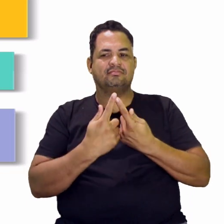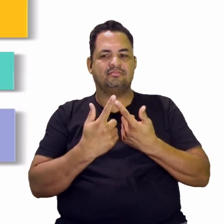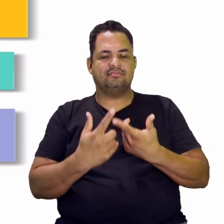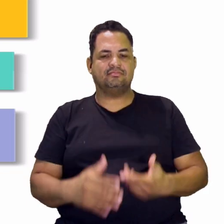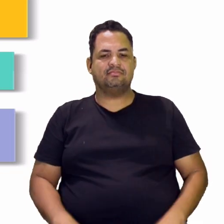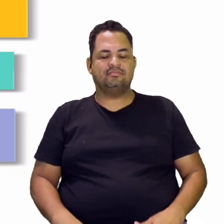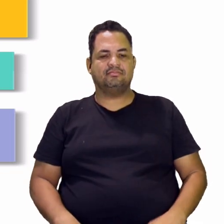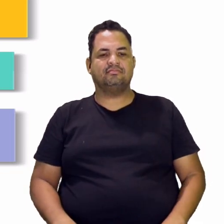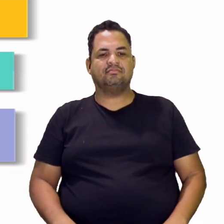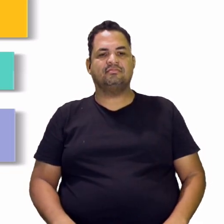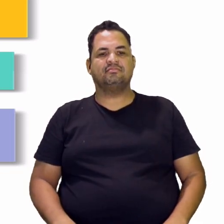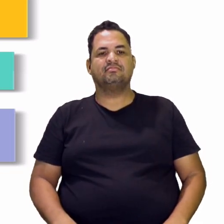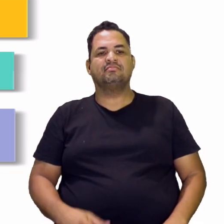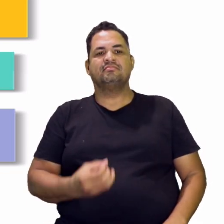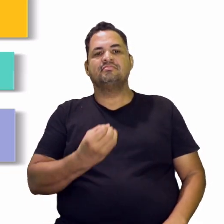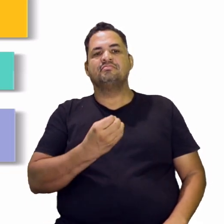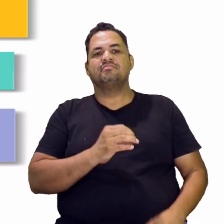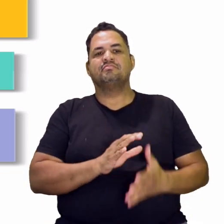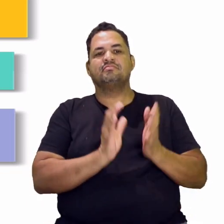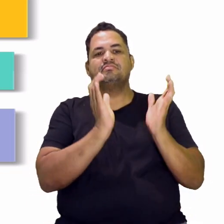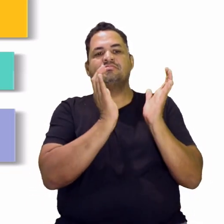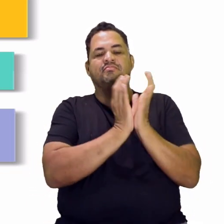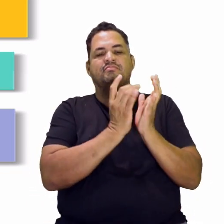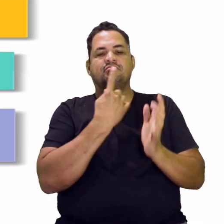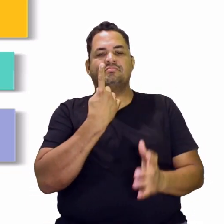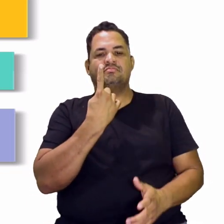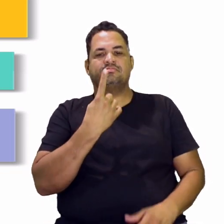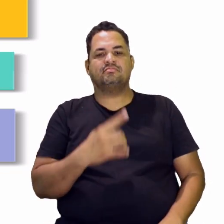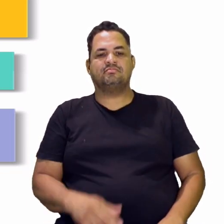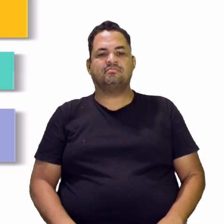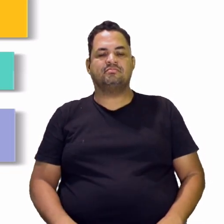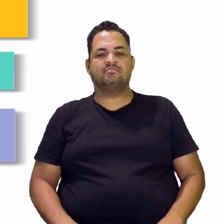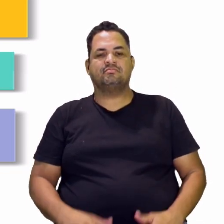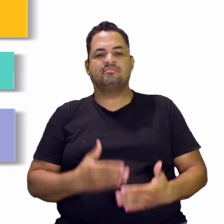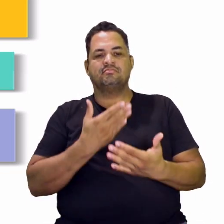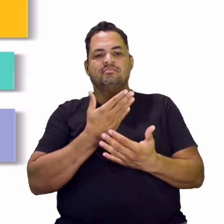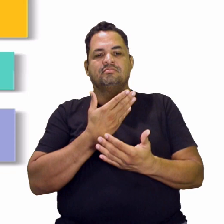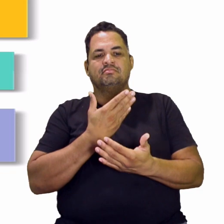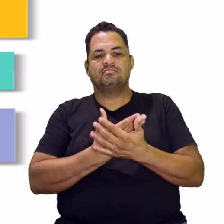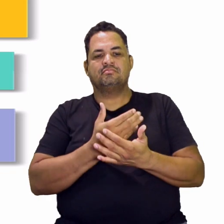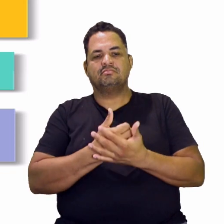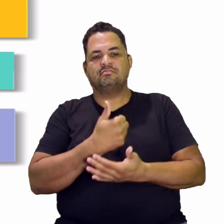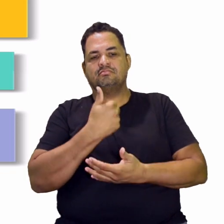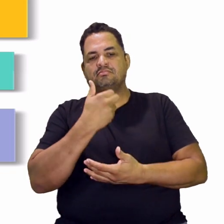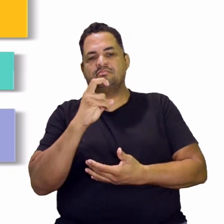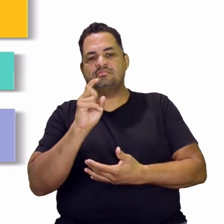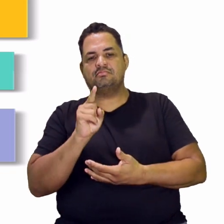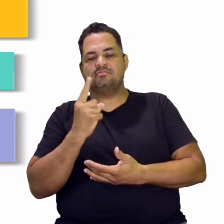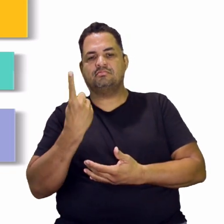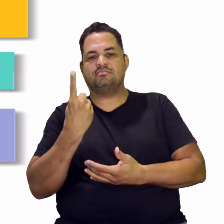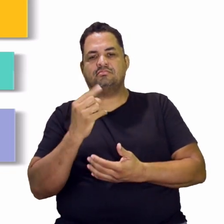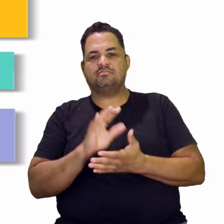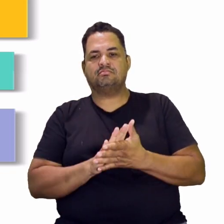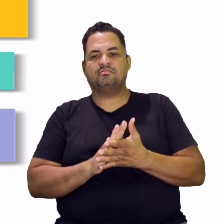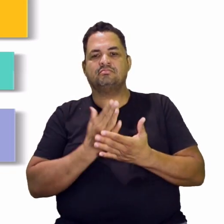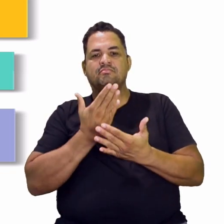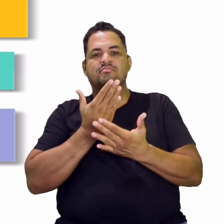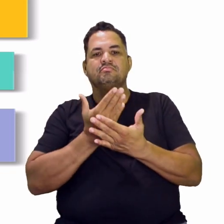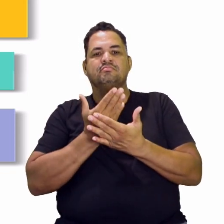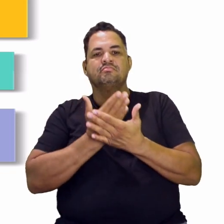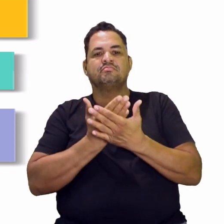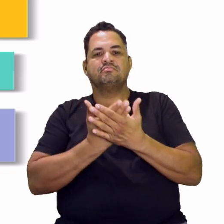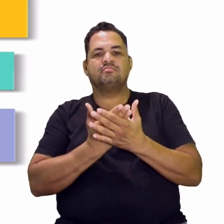geral da unidade 1, né? Olha lá, aula 15.1, nós falamos aí sobre o estudo